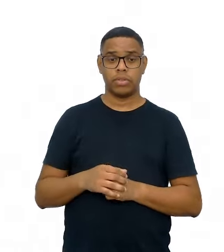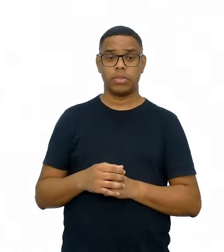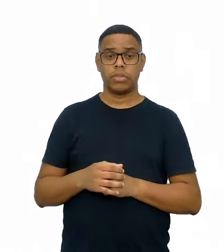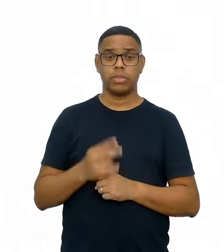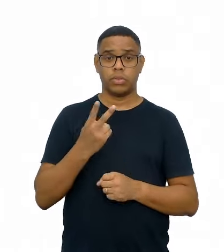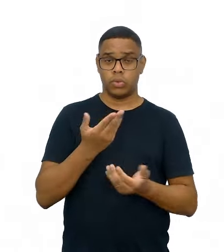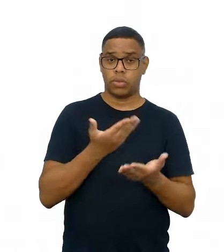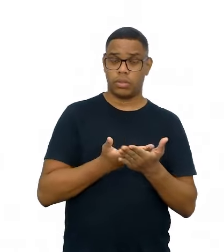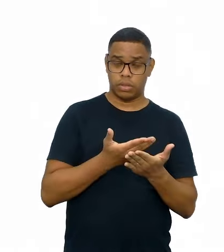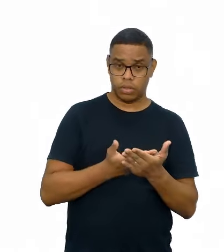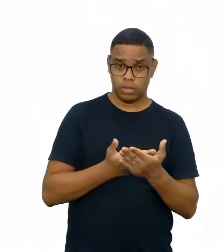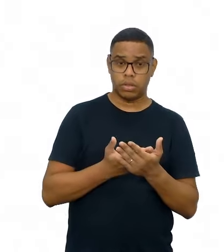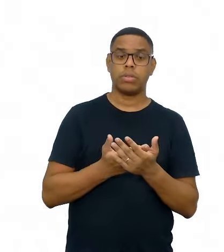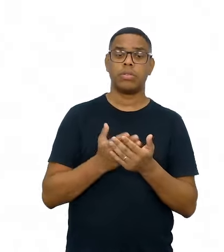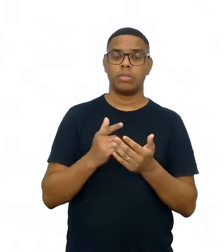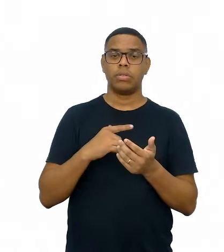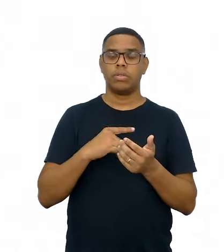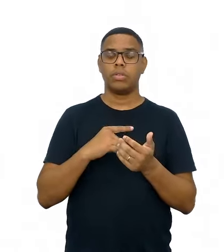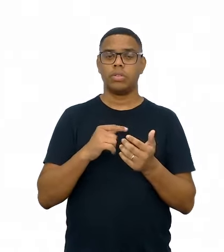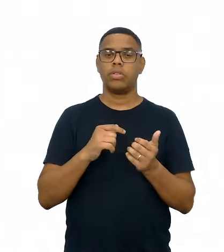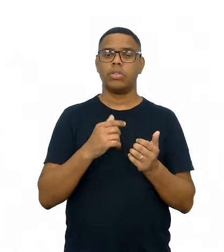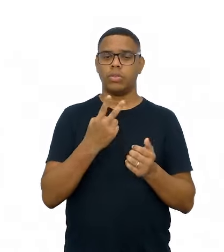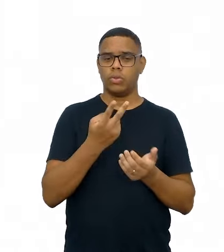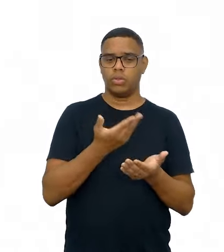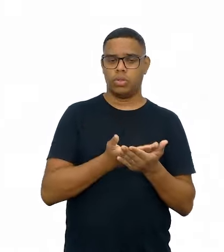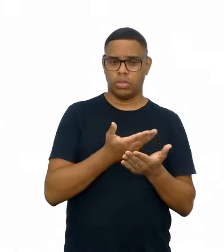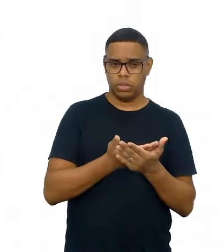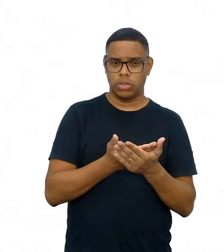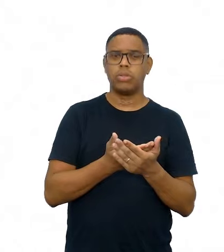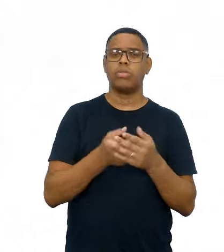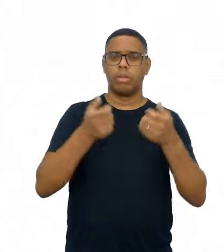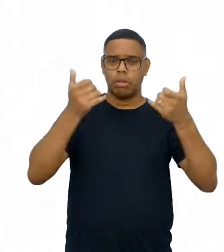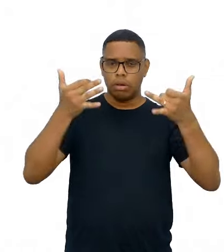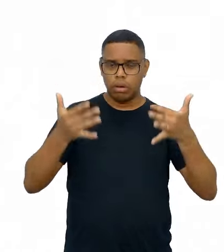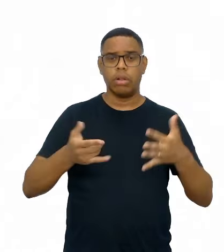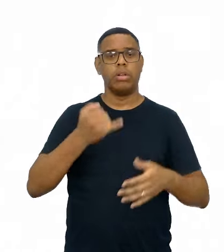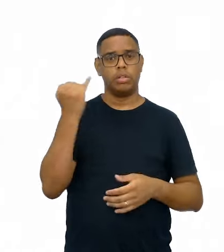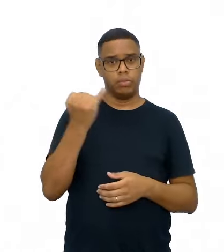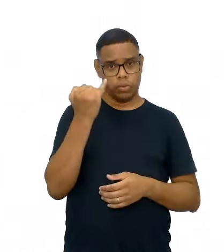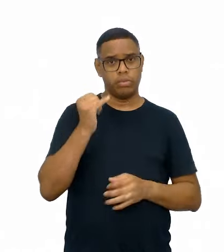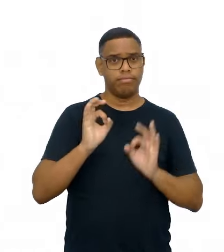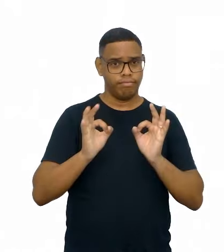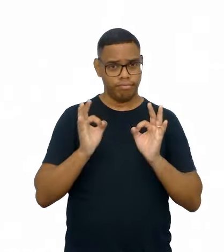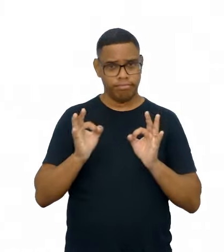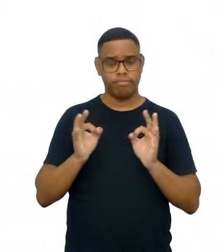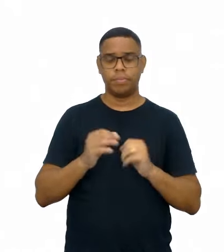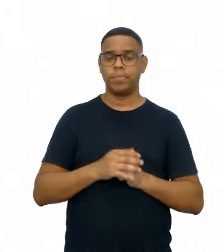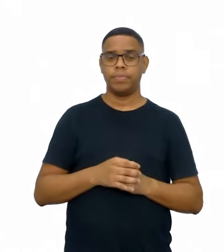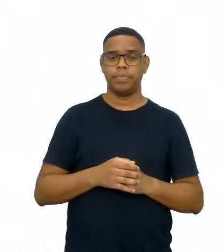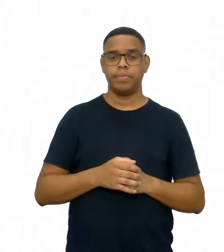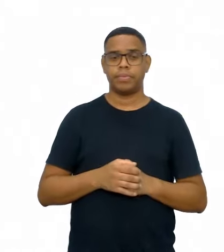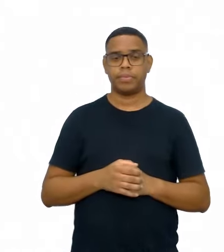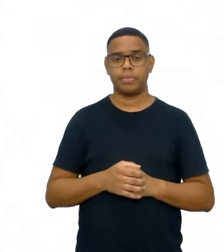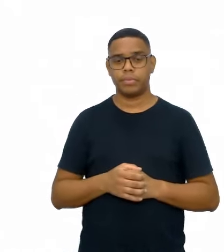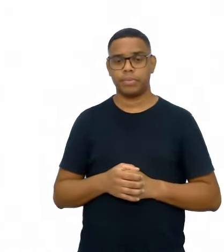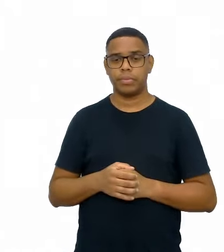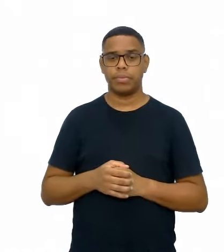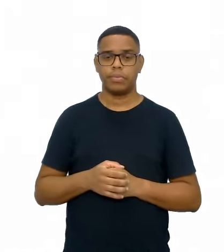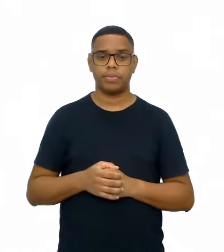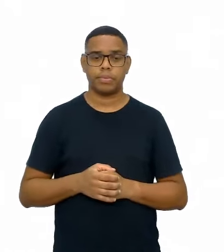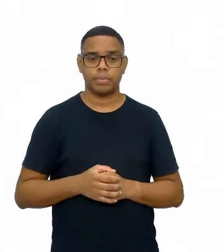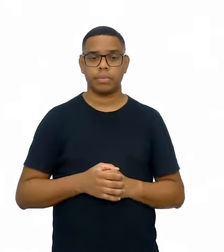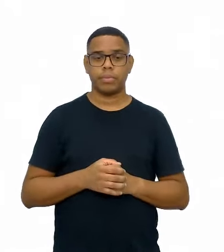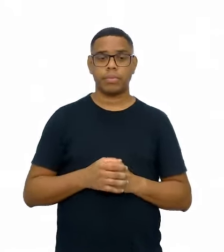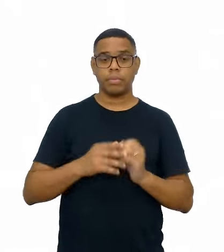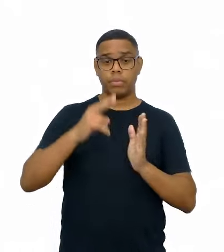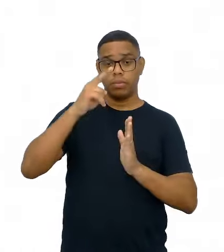nessa sequência. Ler um texto explicativo sobre o que é um resumo. A2, ler